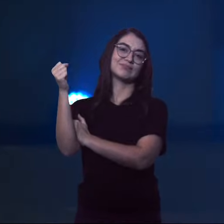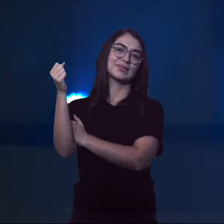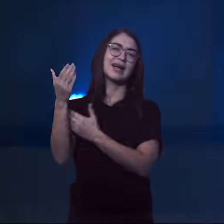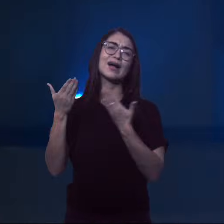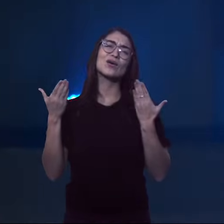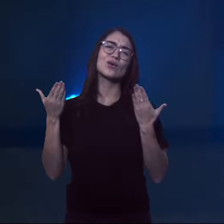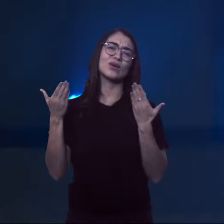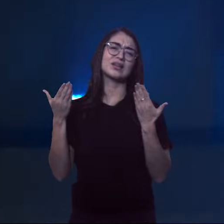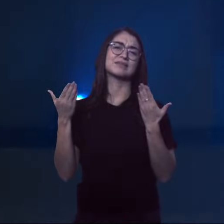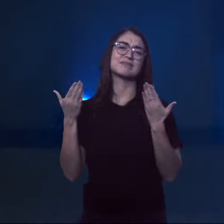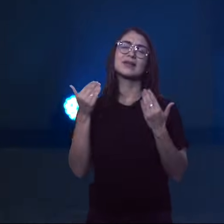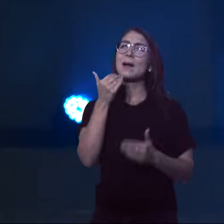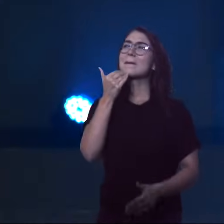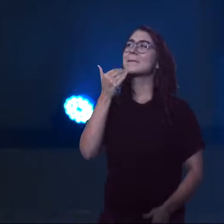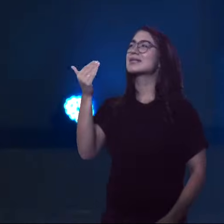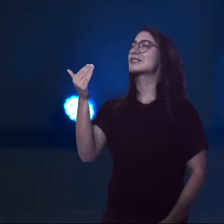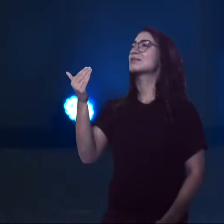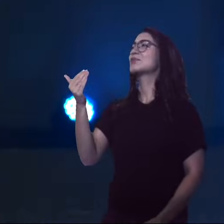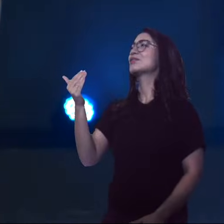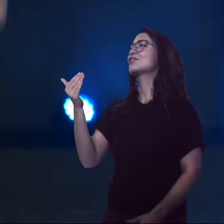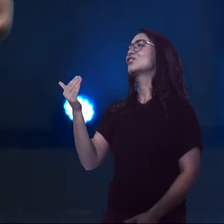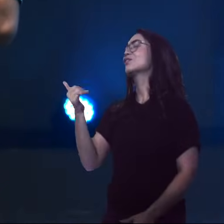começa a pedir perdão.